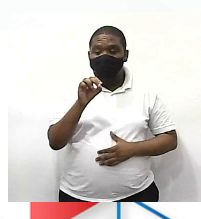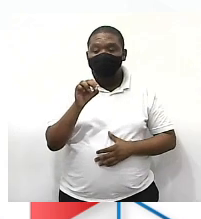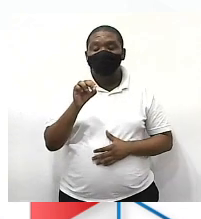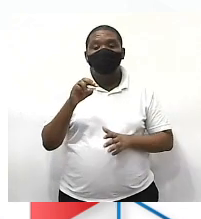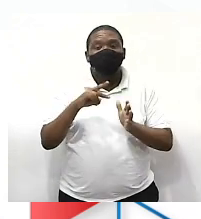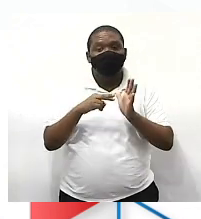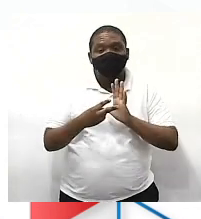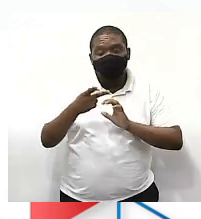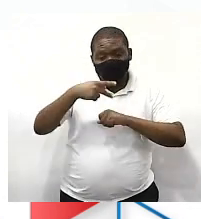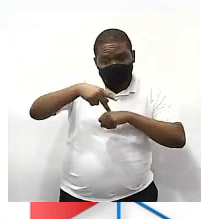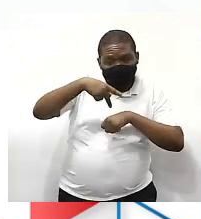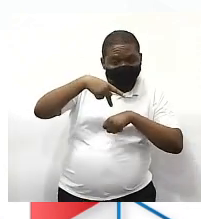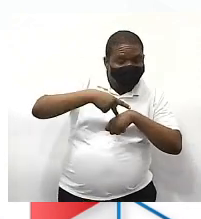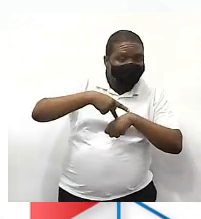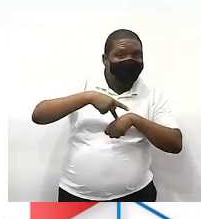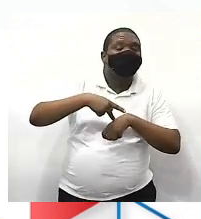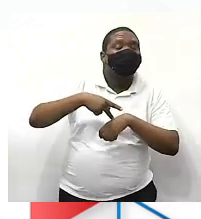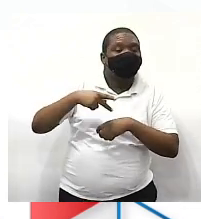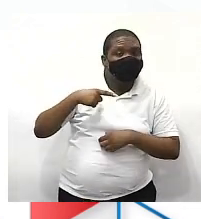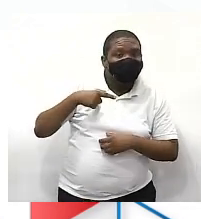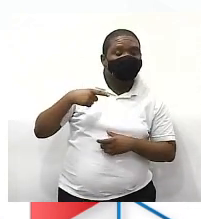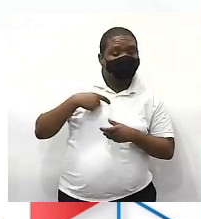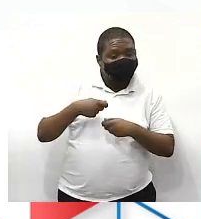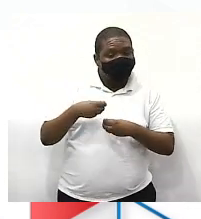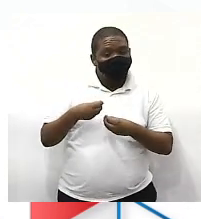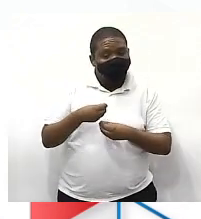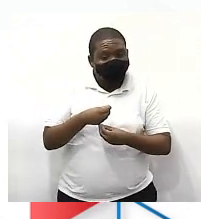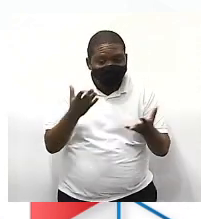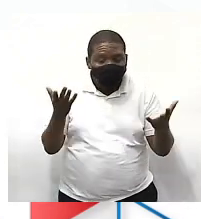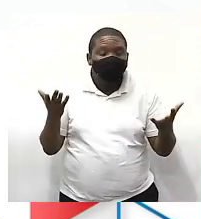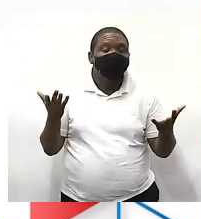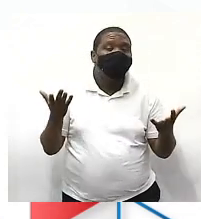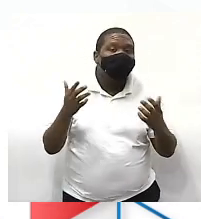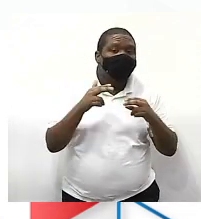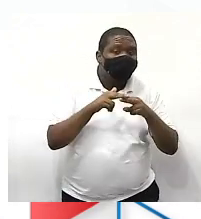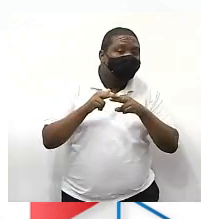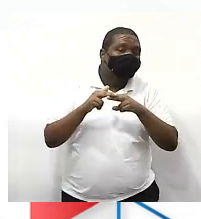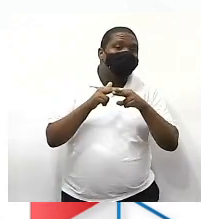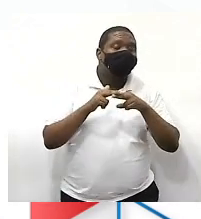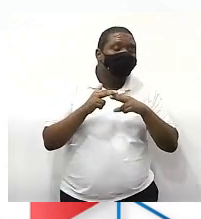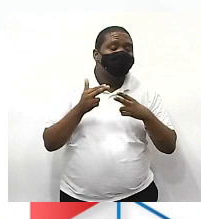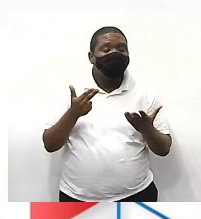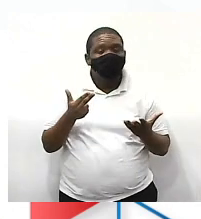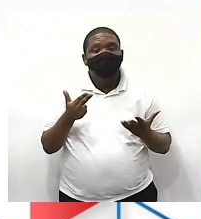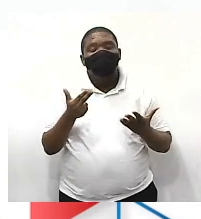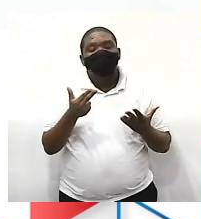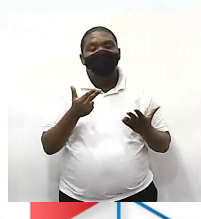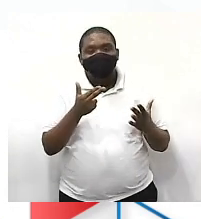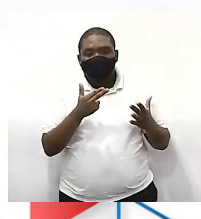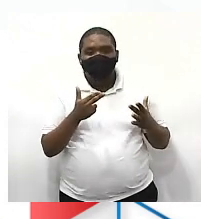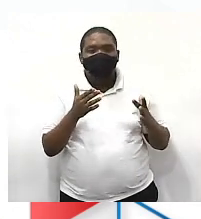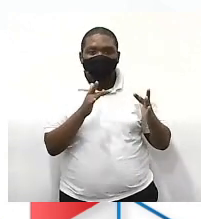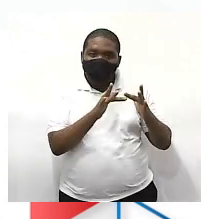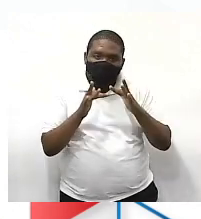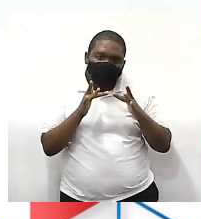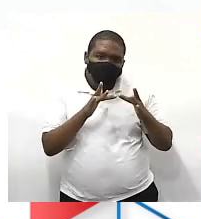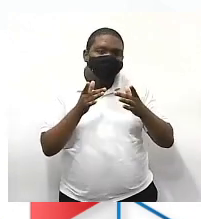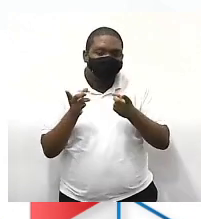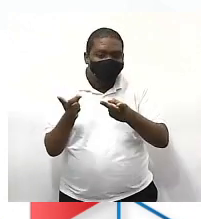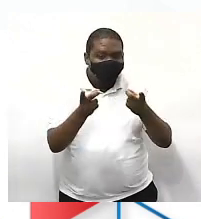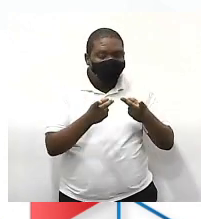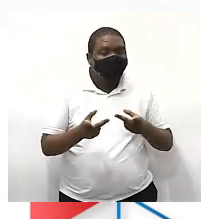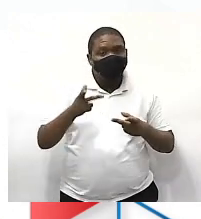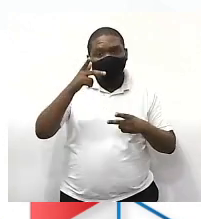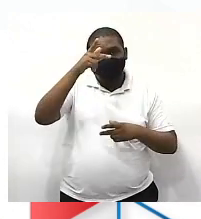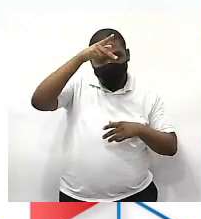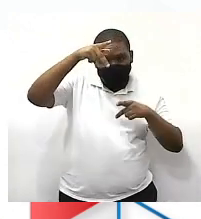suas iguarias e que distribuíam através dos convênios por comércios aos árabes,